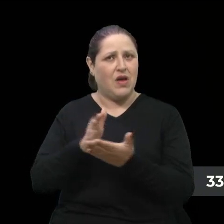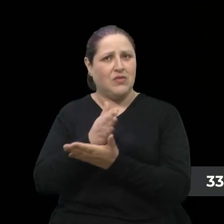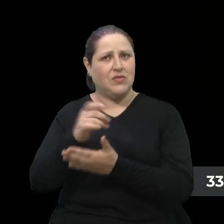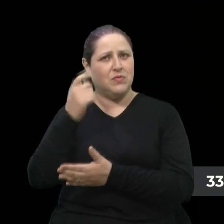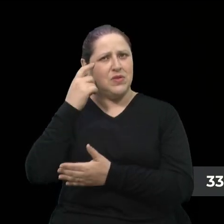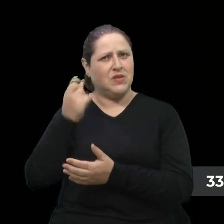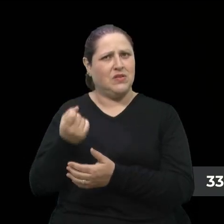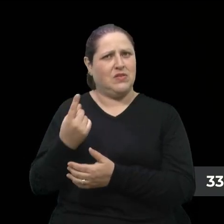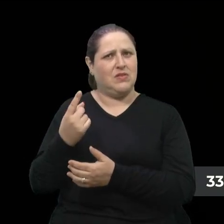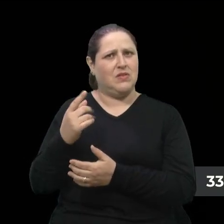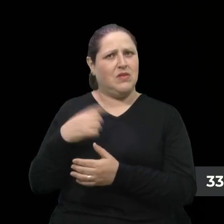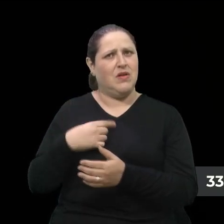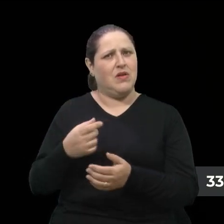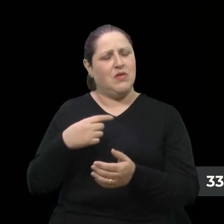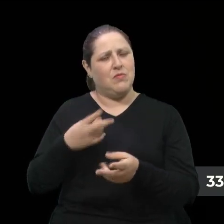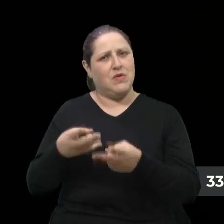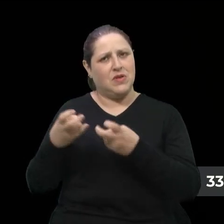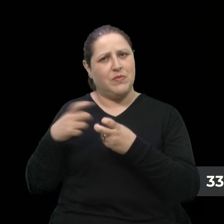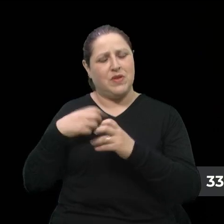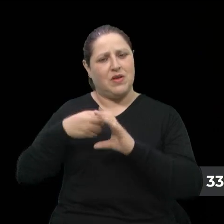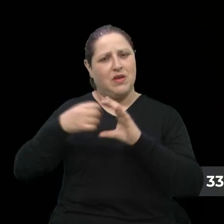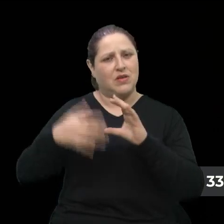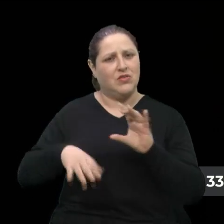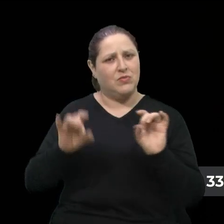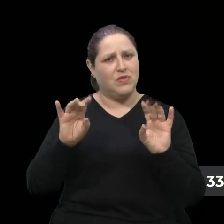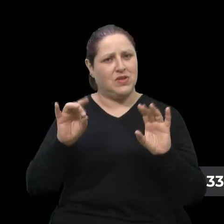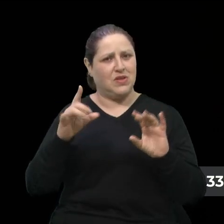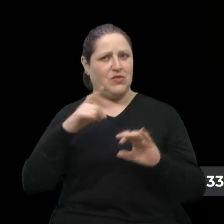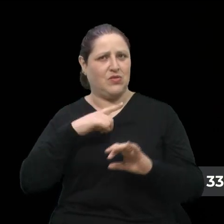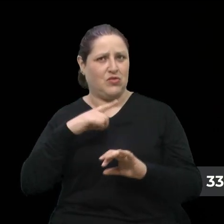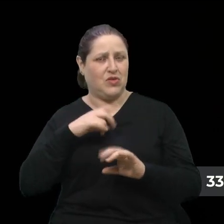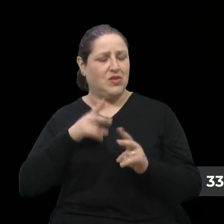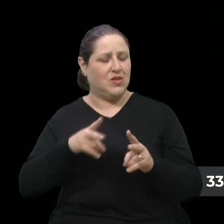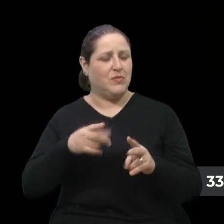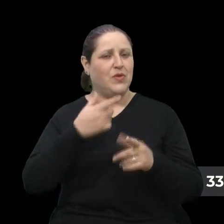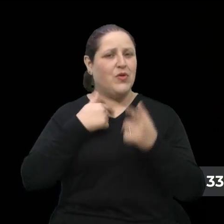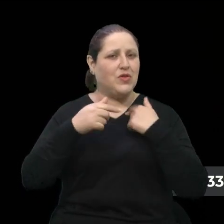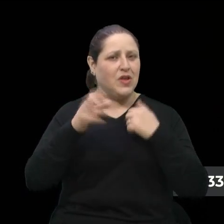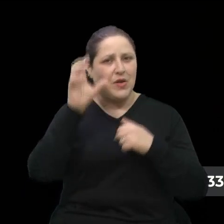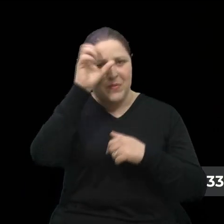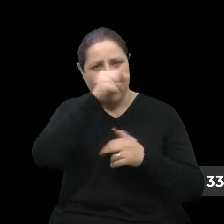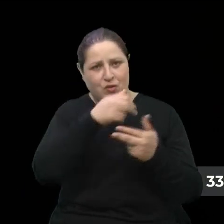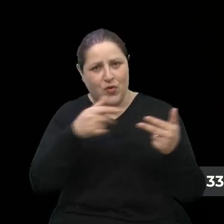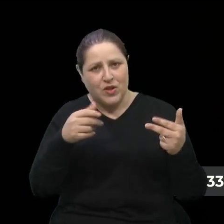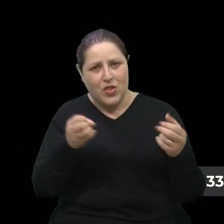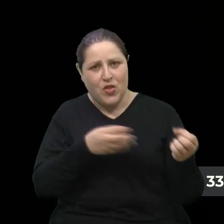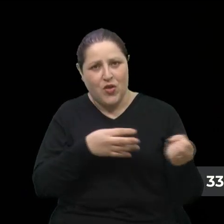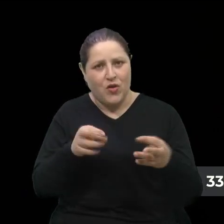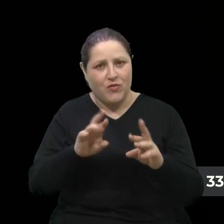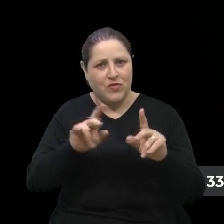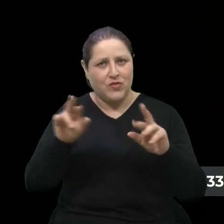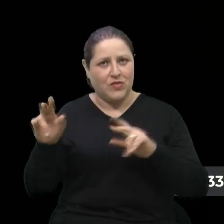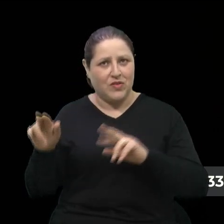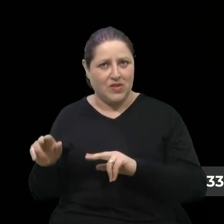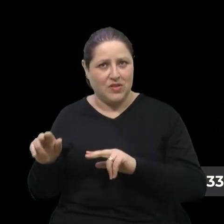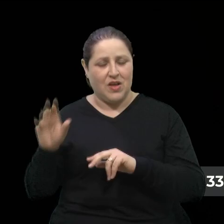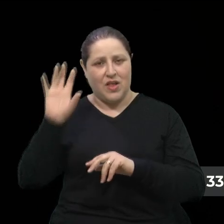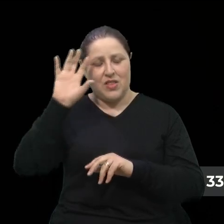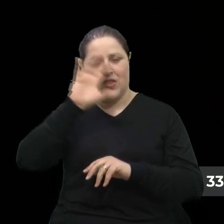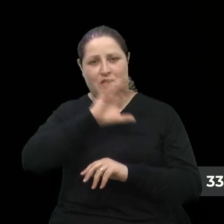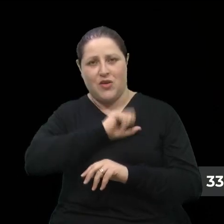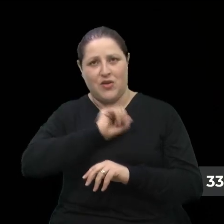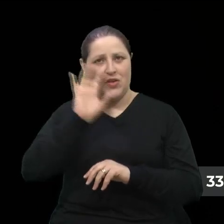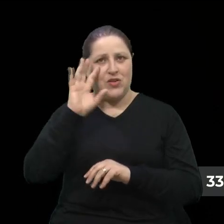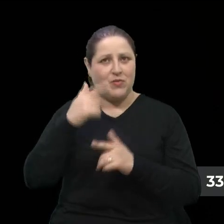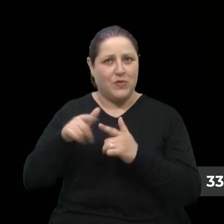que era uma característica especial que eu tinha. Sempre gostei de aprender coisas novas e diferentes. Adoro resolver problemas e tenho uma